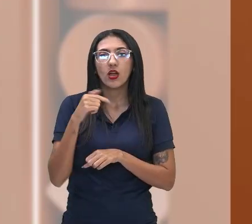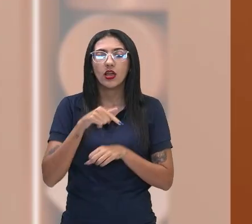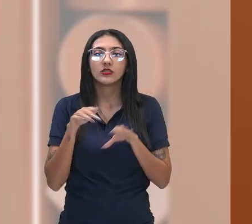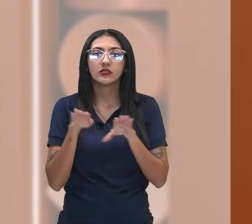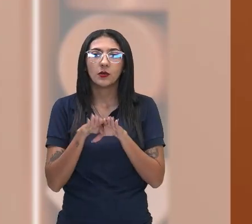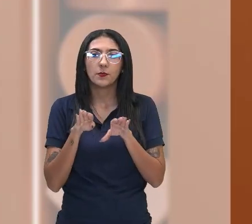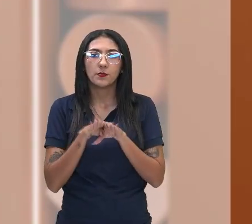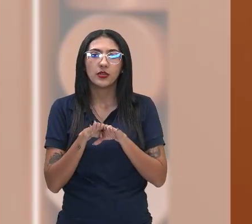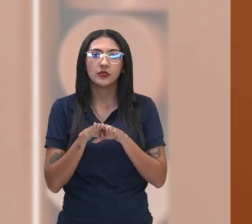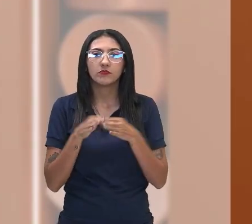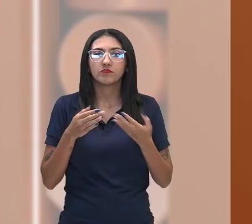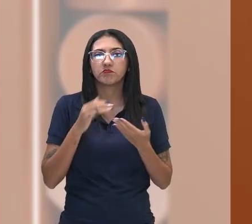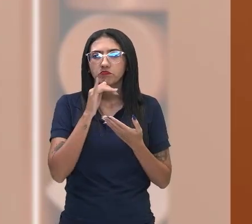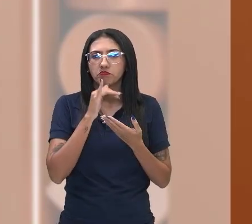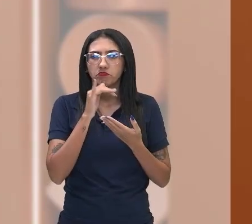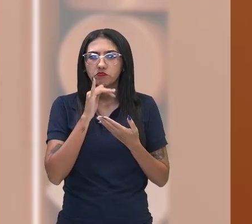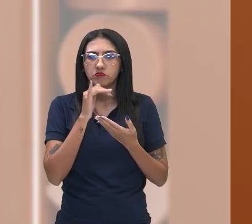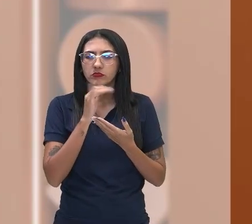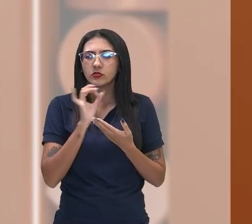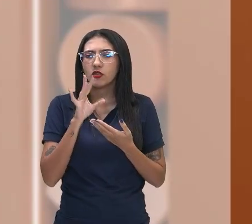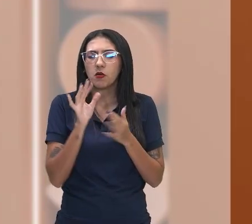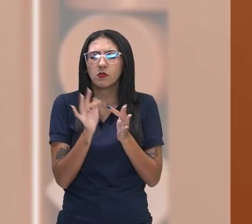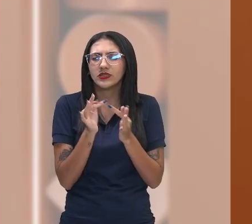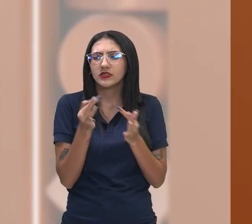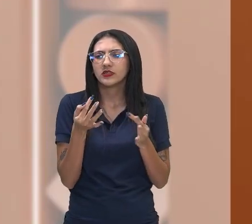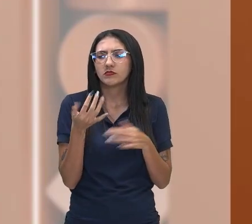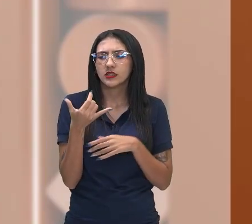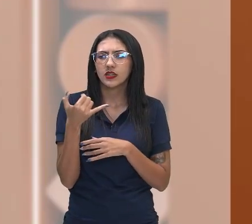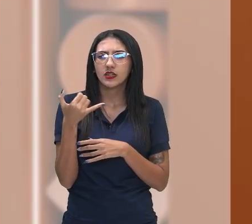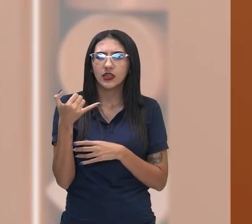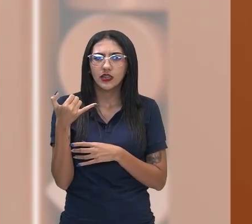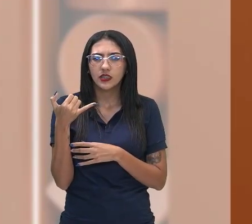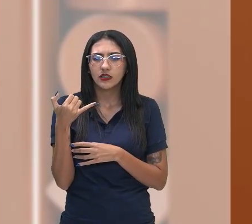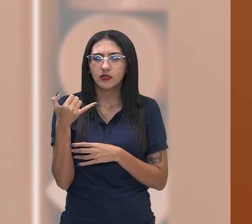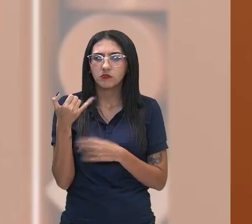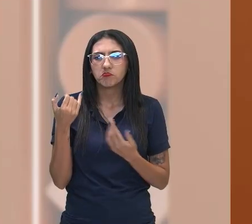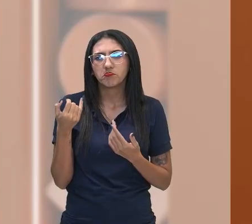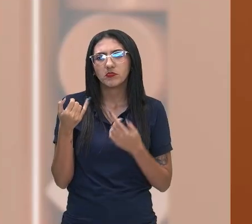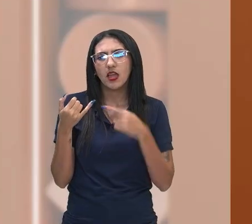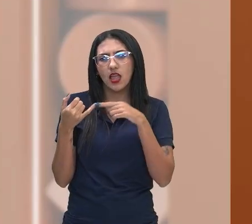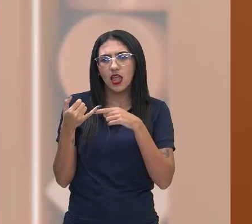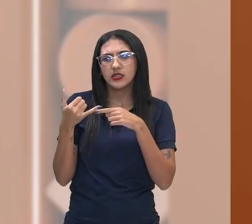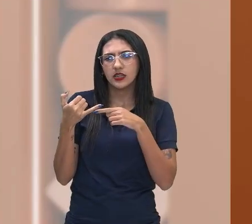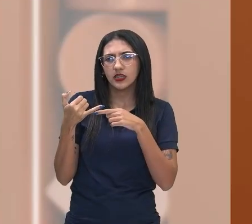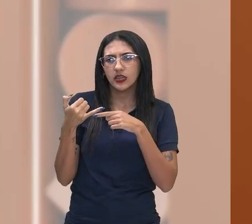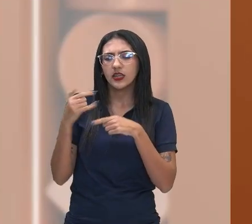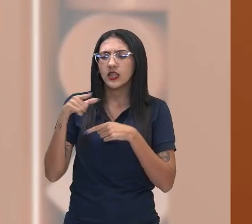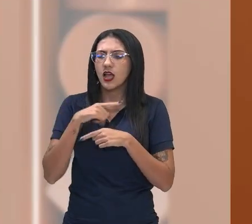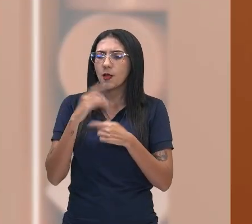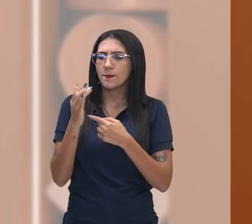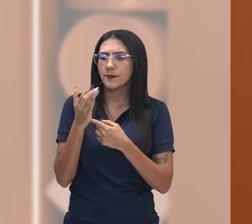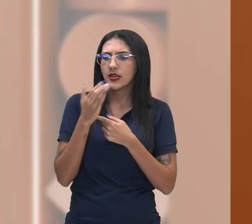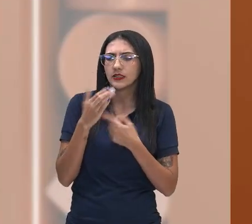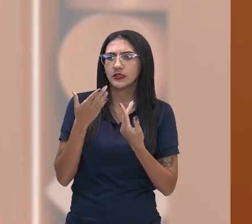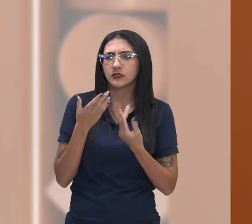olha lá, uma simples caneta, ela te mostra o